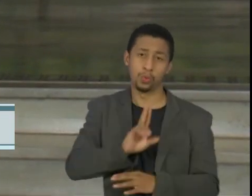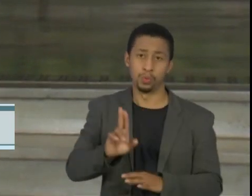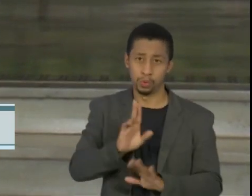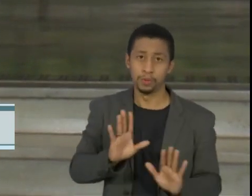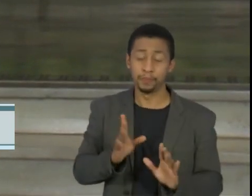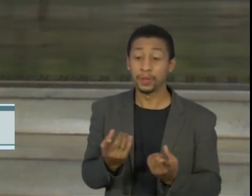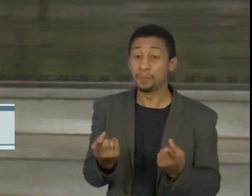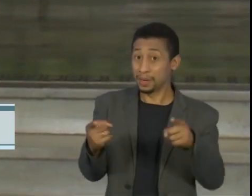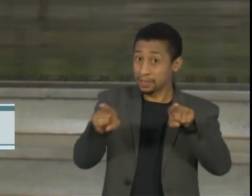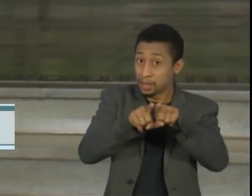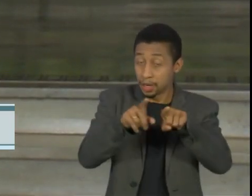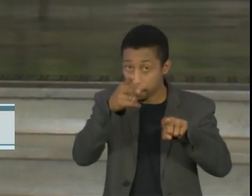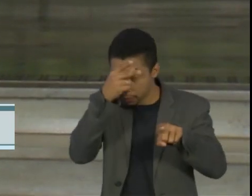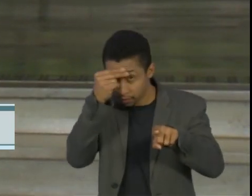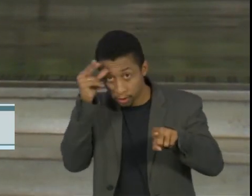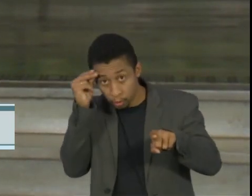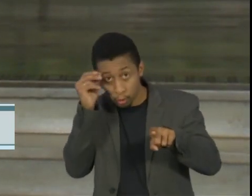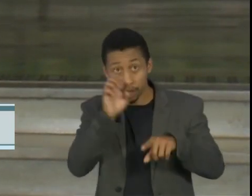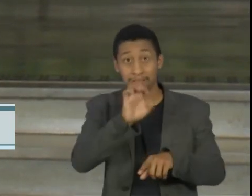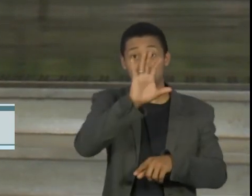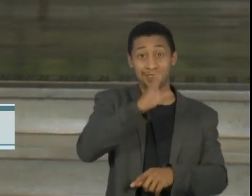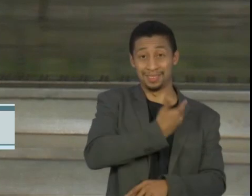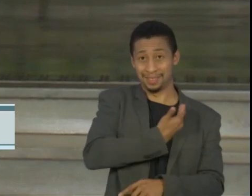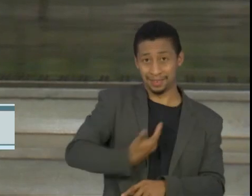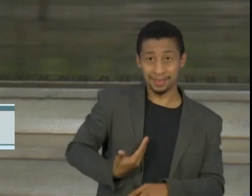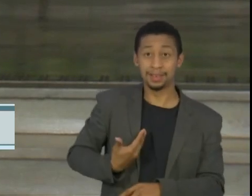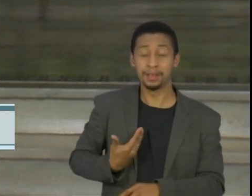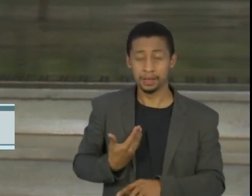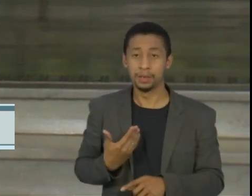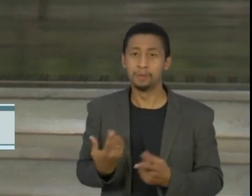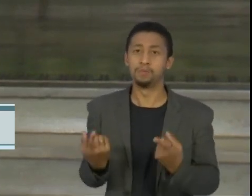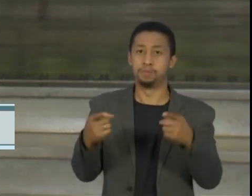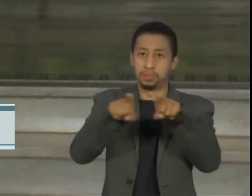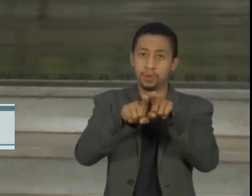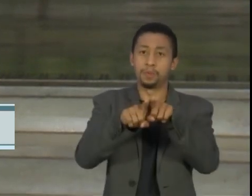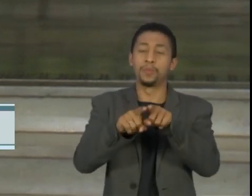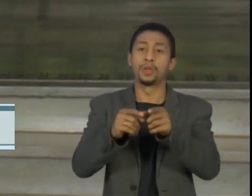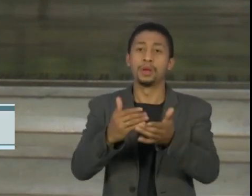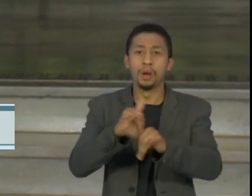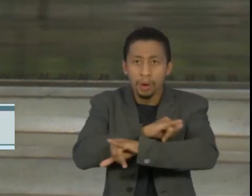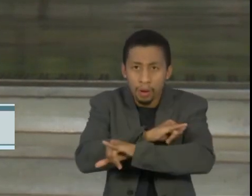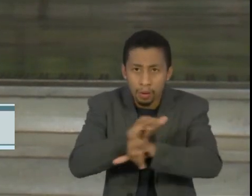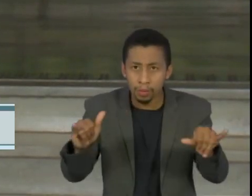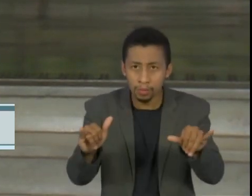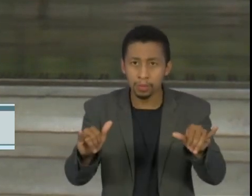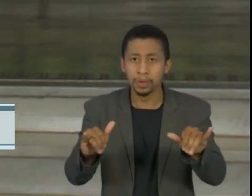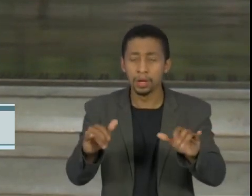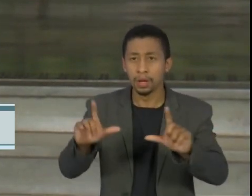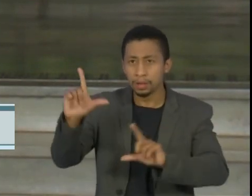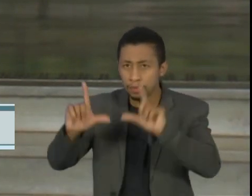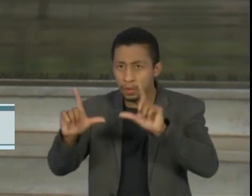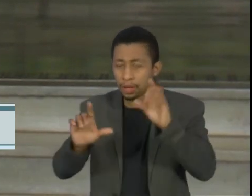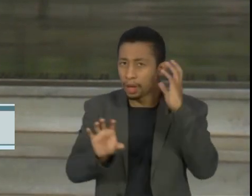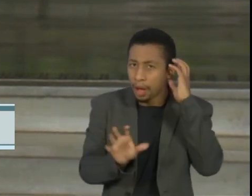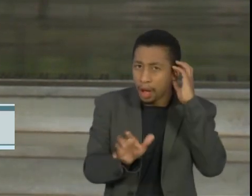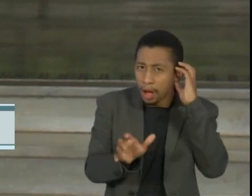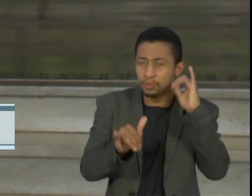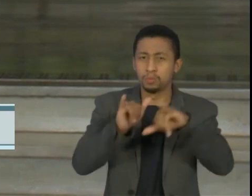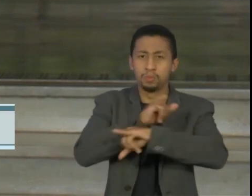prefeituras, volta a fazer com a campanha que começa hoje em rádio e televisão, que